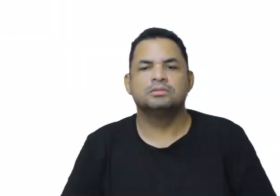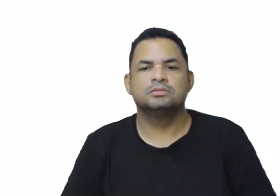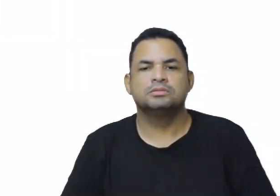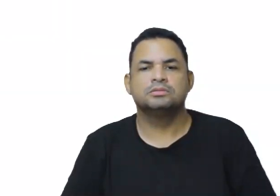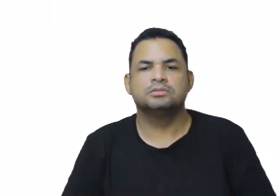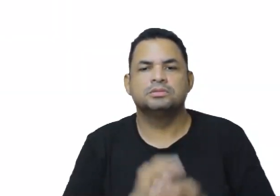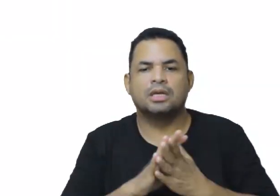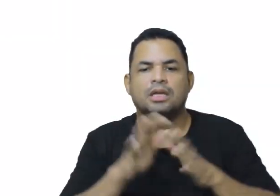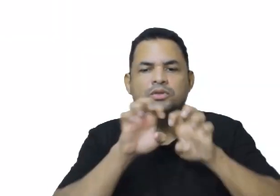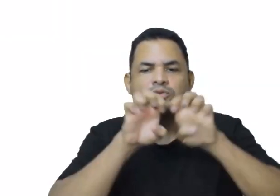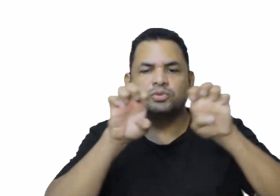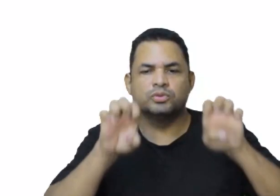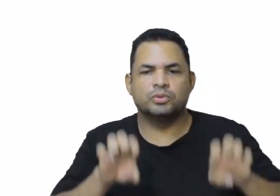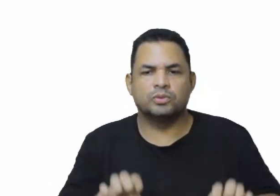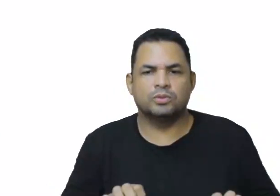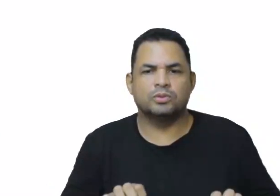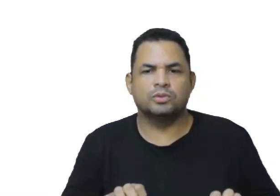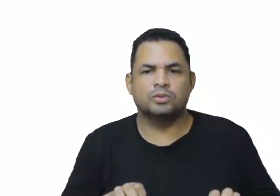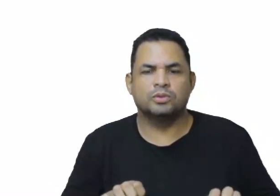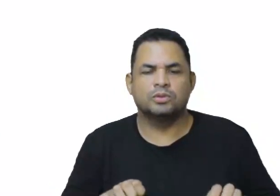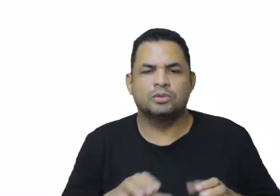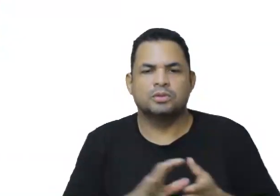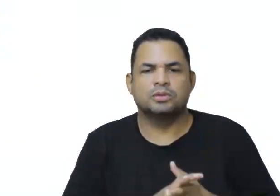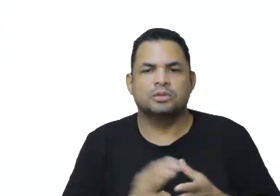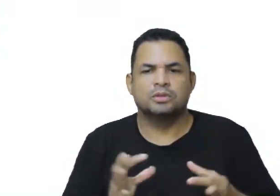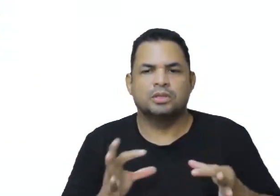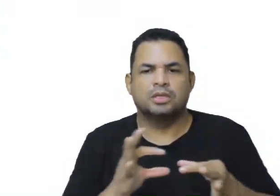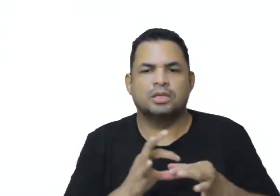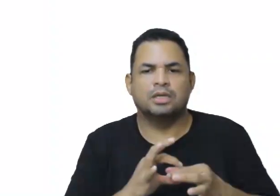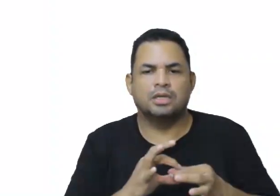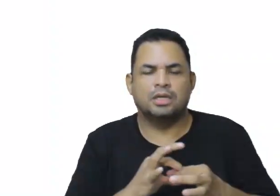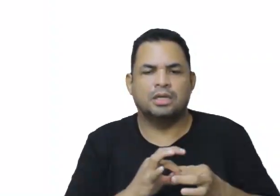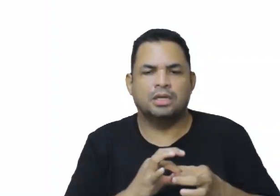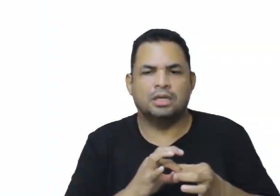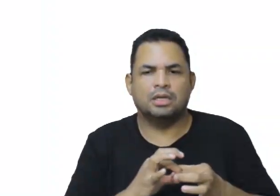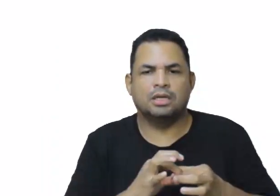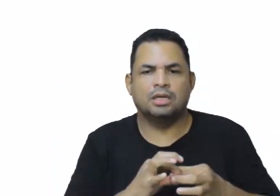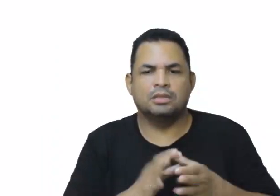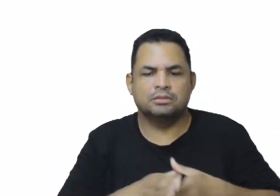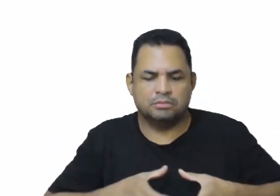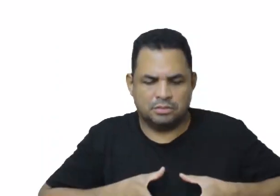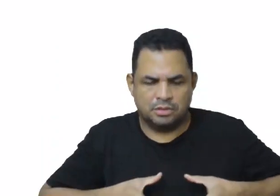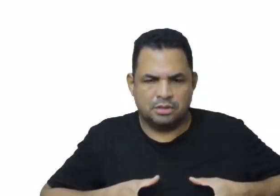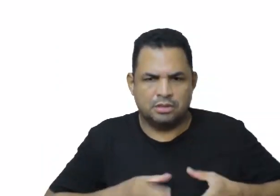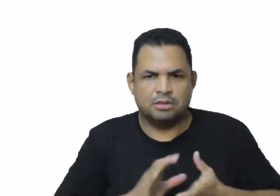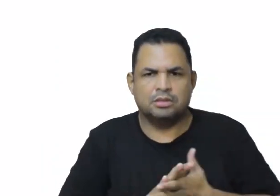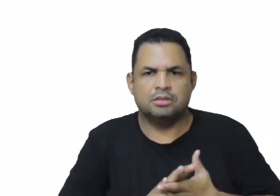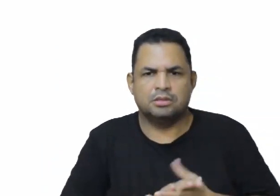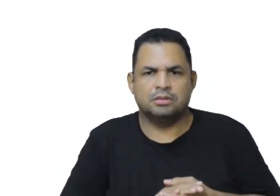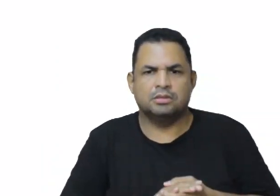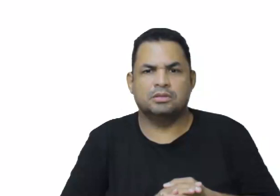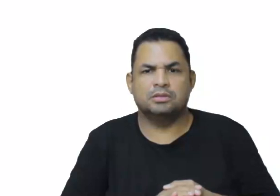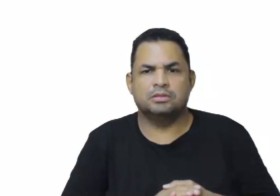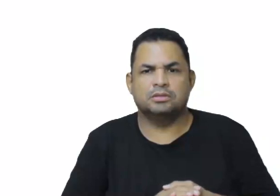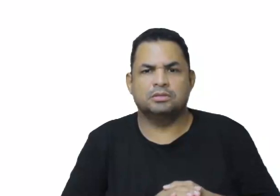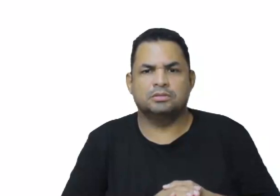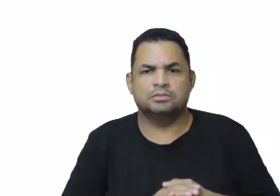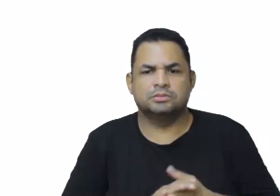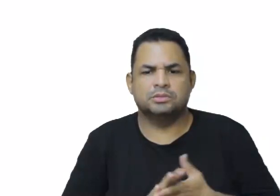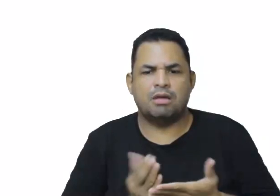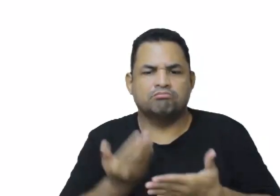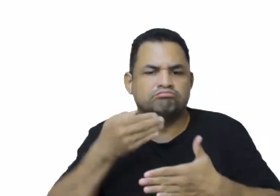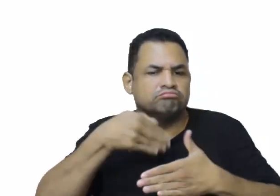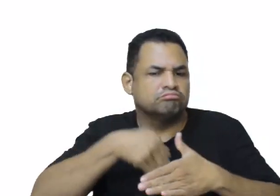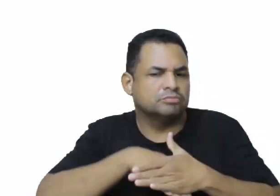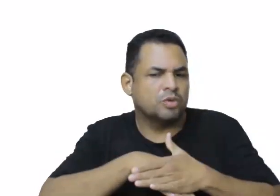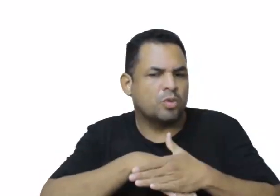aquela estrutura, né? Um anexo embrionário que vai fazer uma espécie de guarda, né?